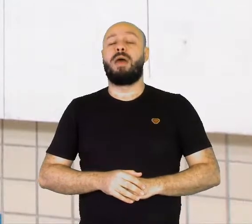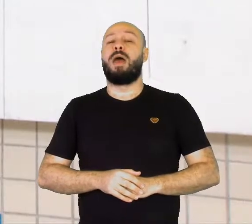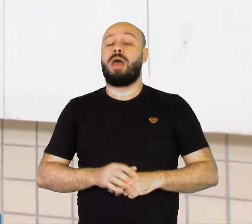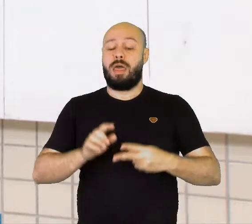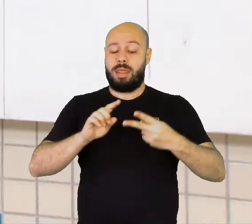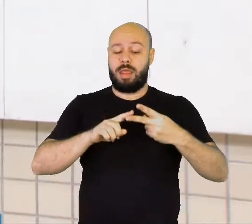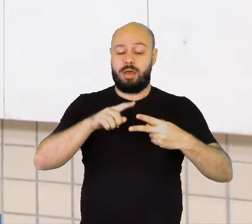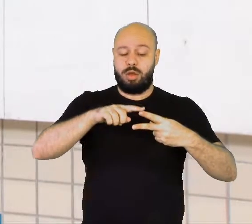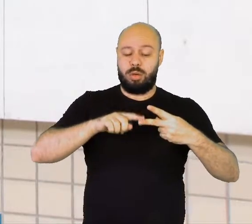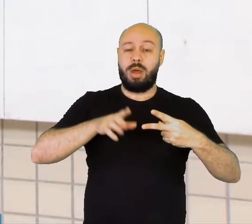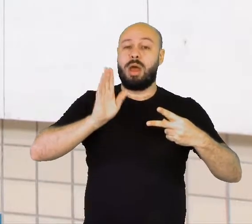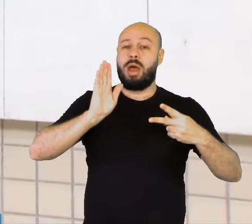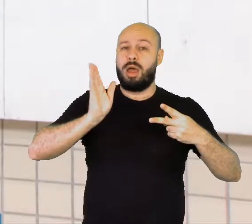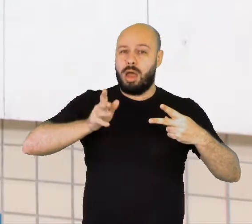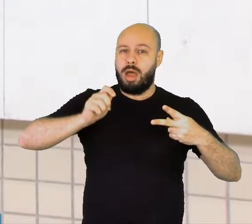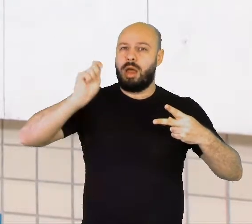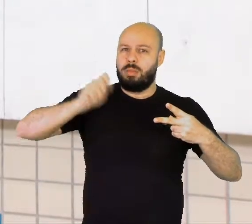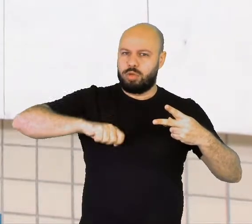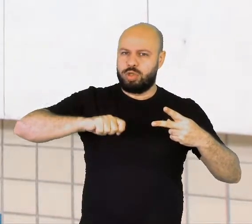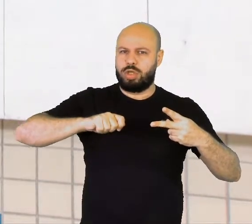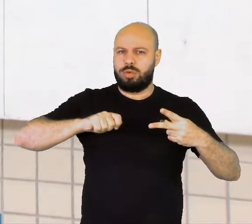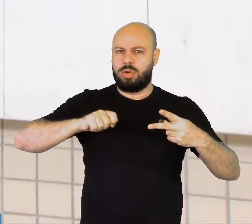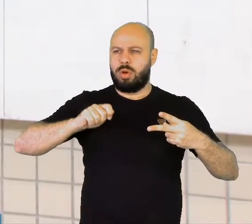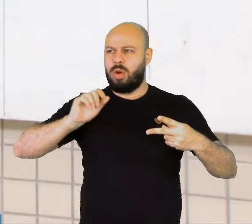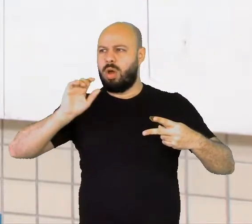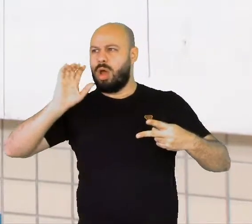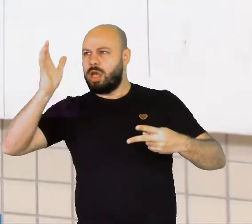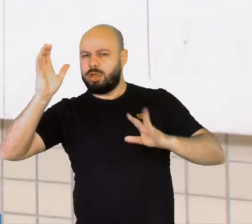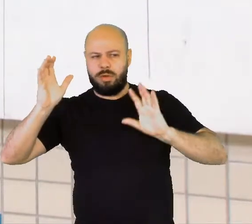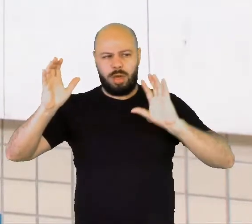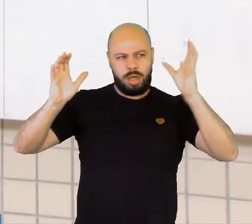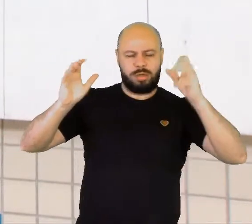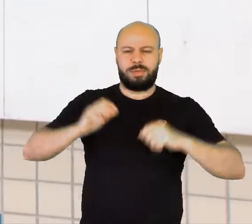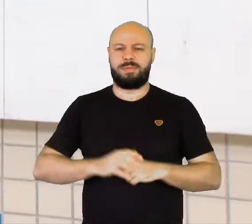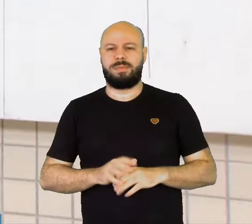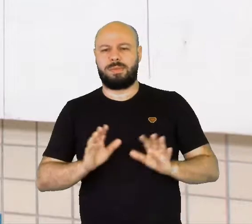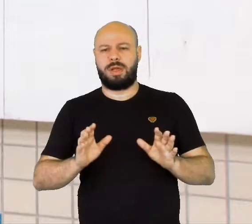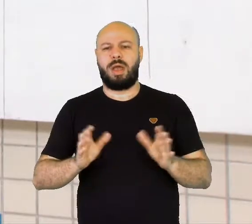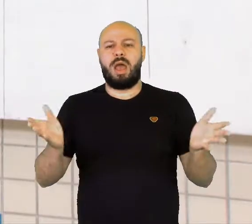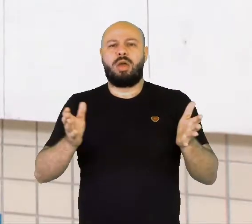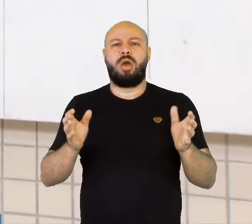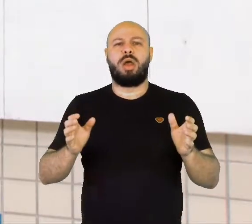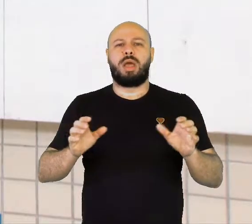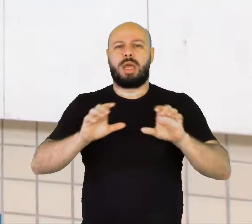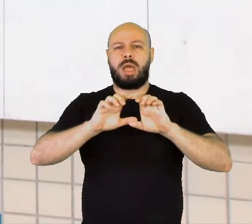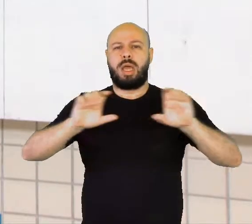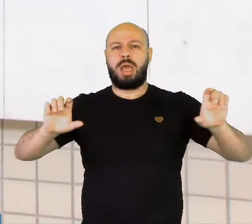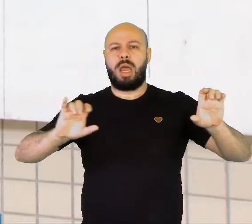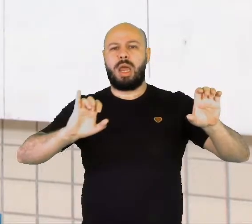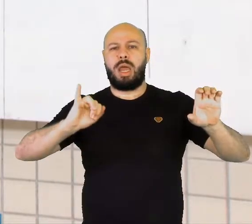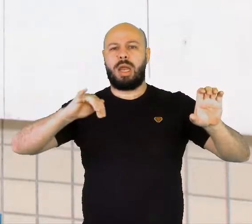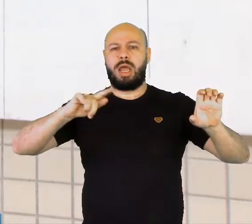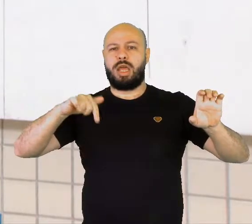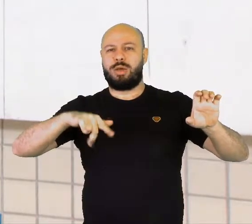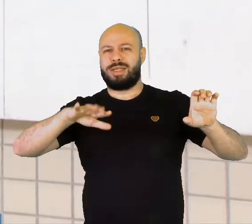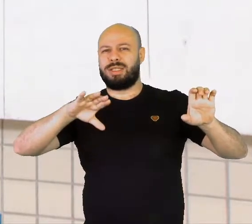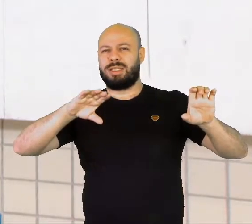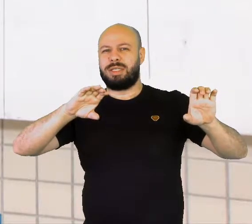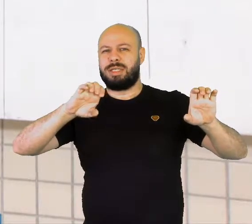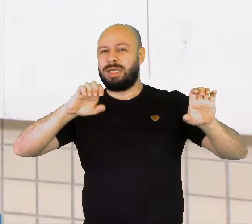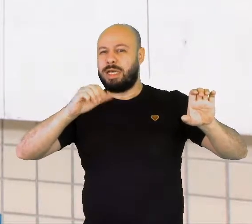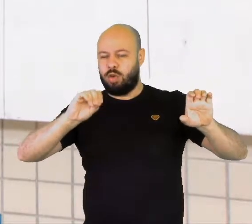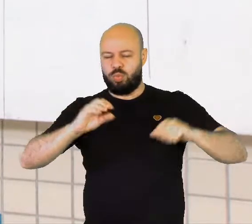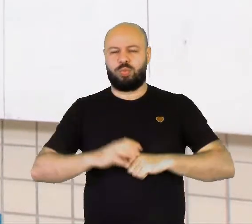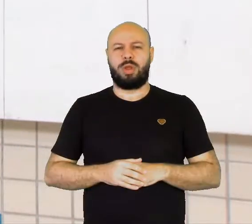consigo resolver as minhas inequações. Por quê? Dessas duas formas eu vou resolver a minha inequação como se ela fosse uma equação do primeiro